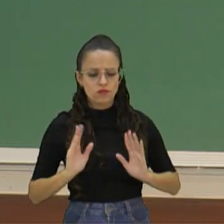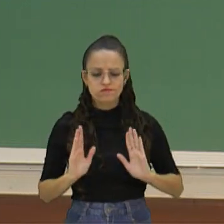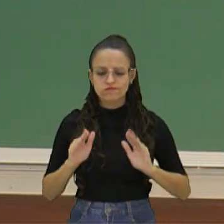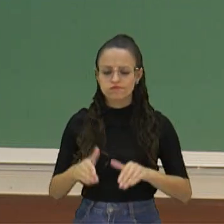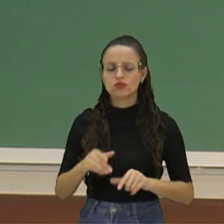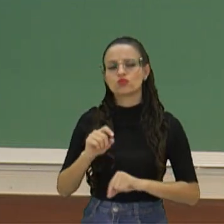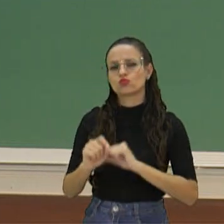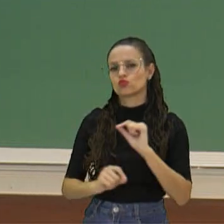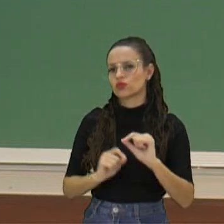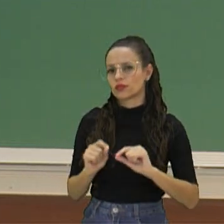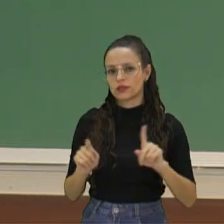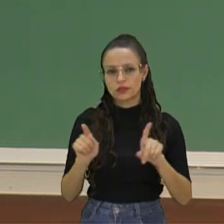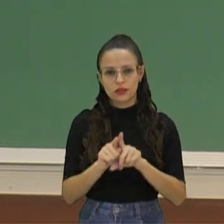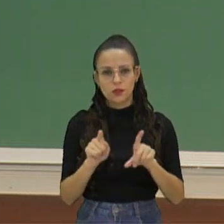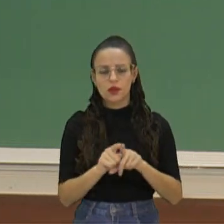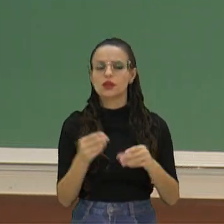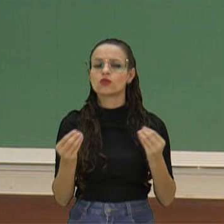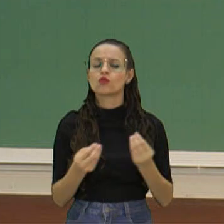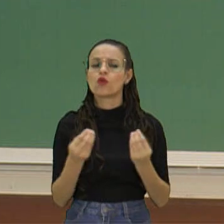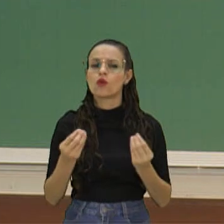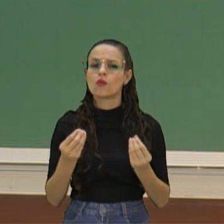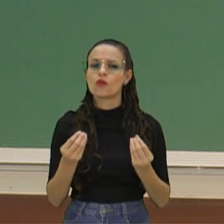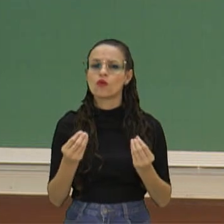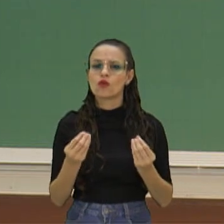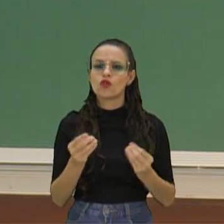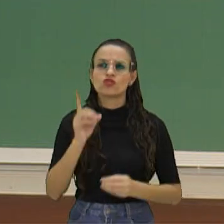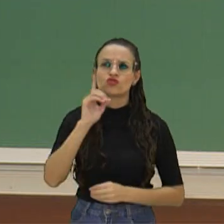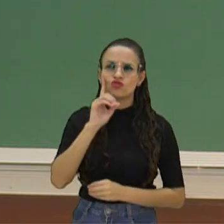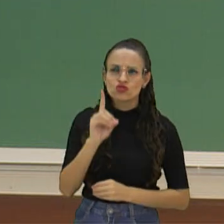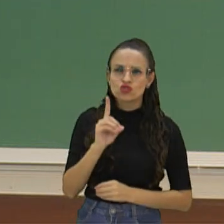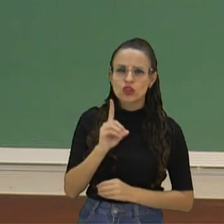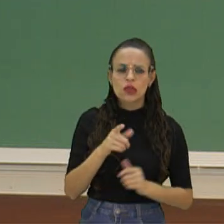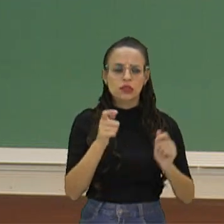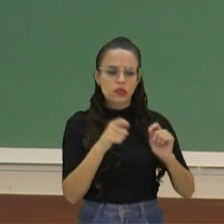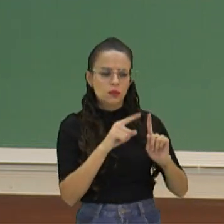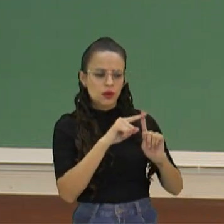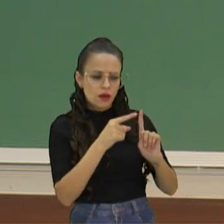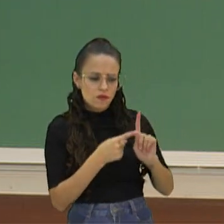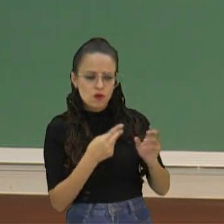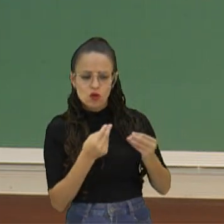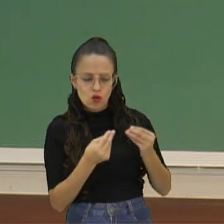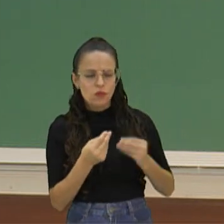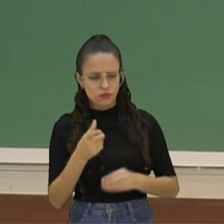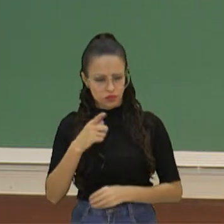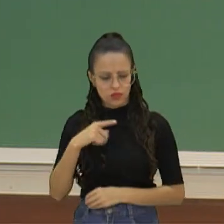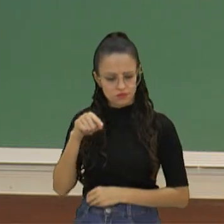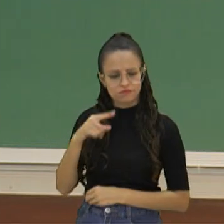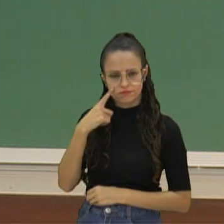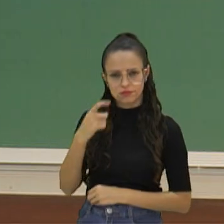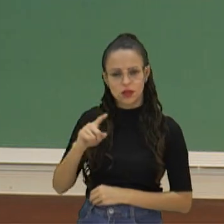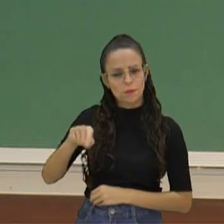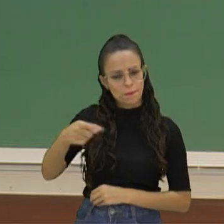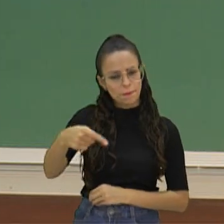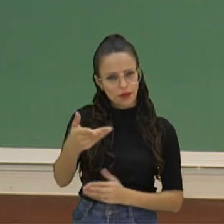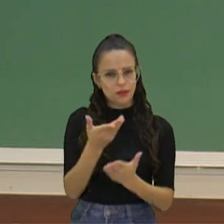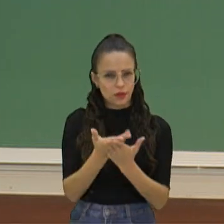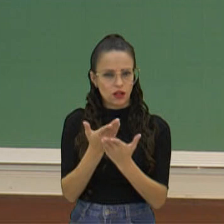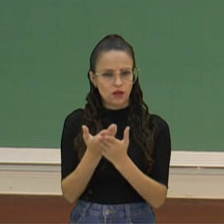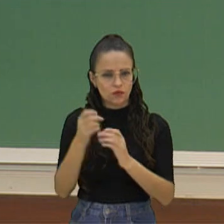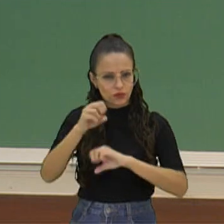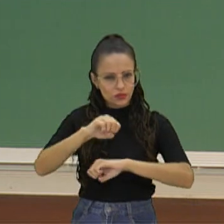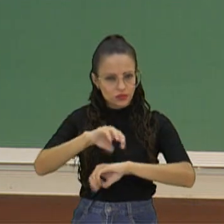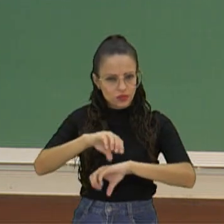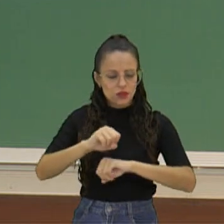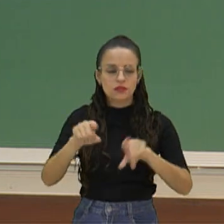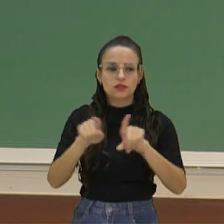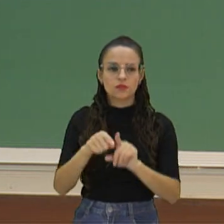né? Como contar qual é o dia fértil, tem todas essas questões bem interessantes que a gente vai ver um pouco mais para frente. Aqui